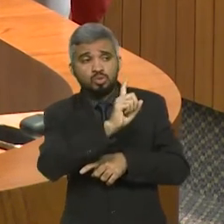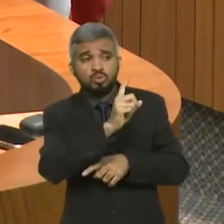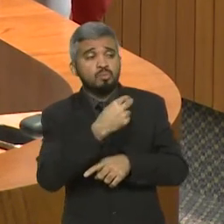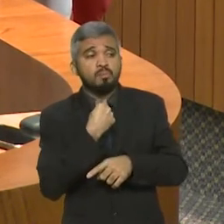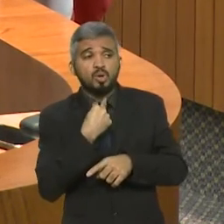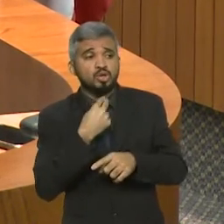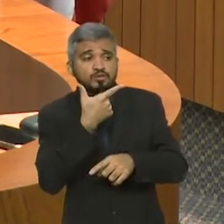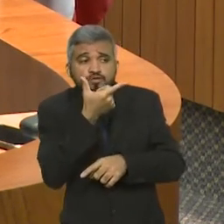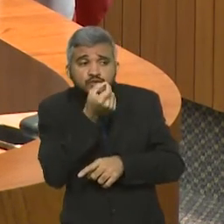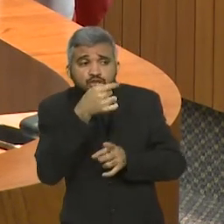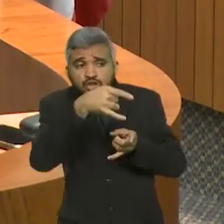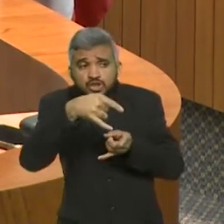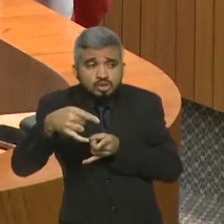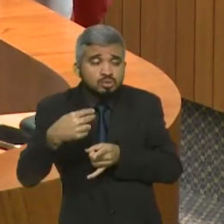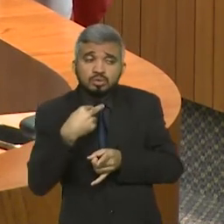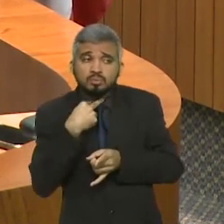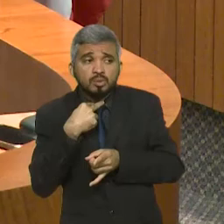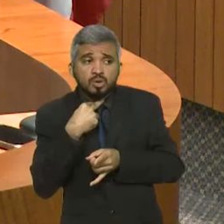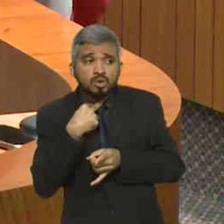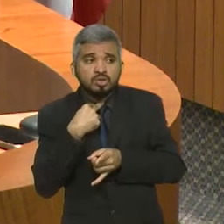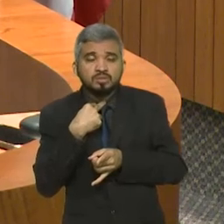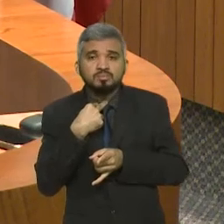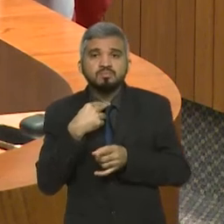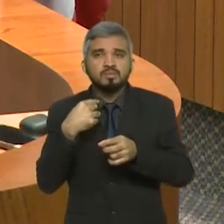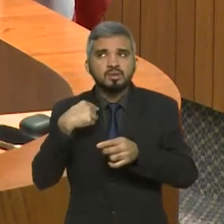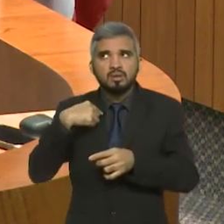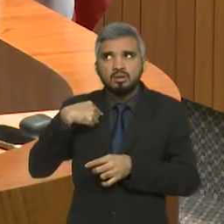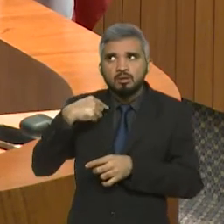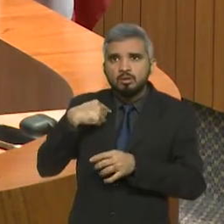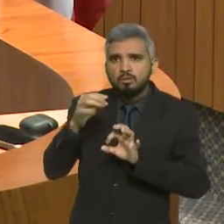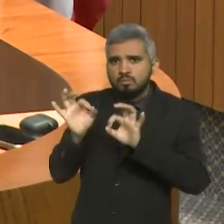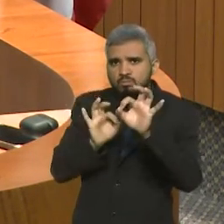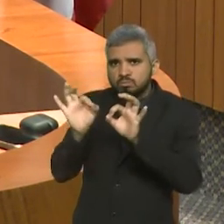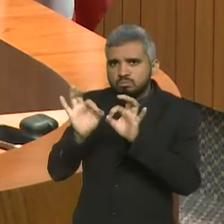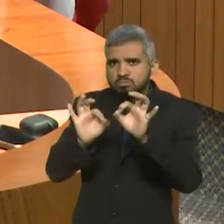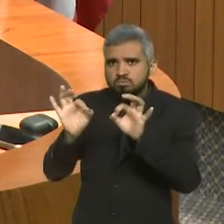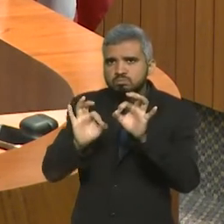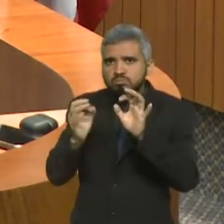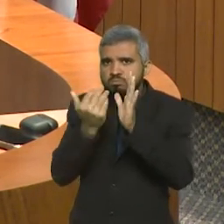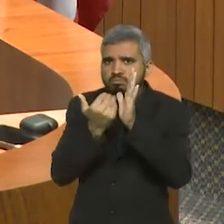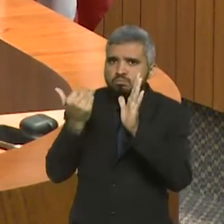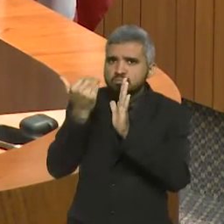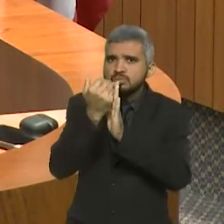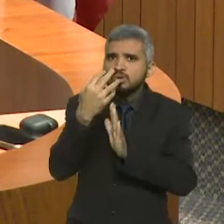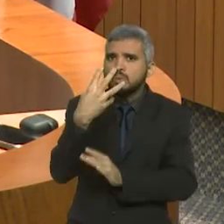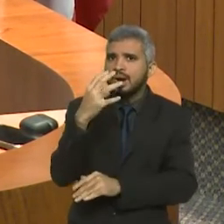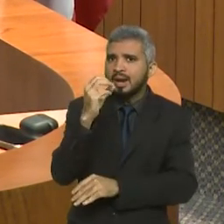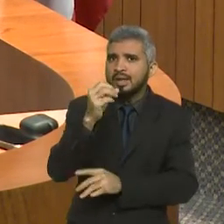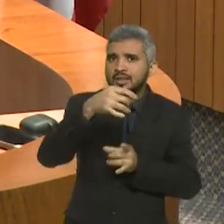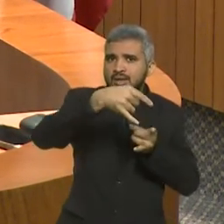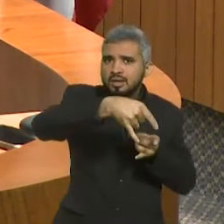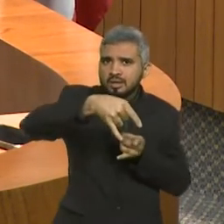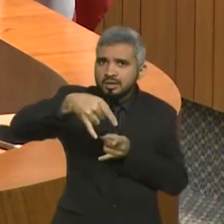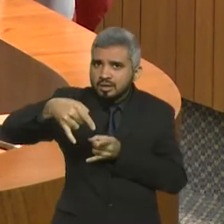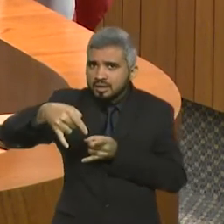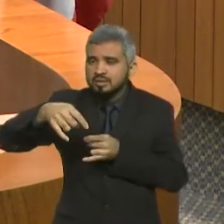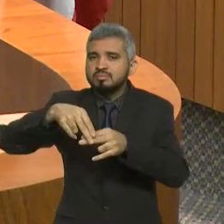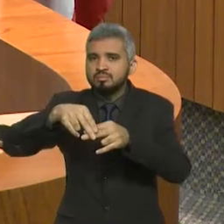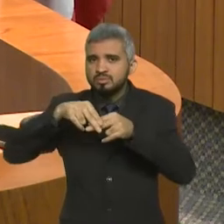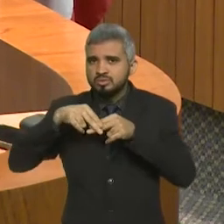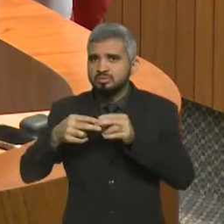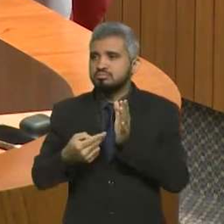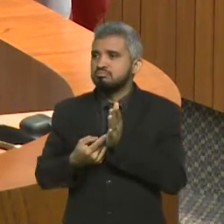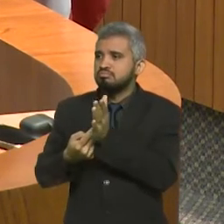que nós fizemos aqui, nós tornamos ele de 20 para 40 leitos, possibilitando assim a construção do hospital que hoje